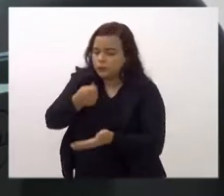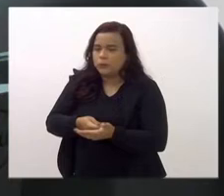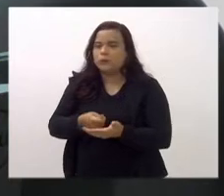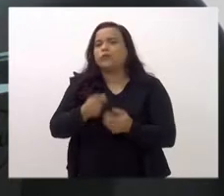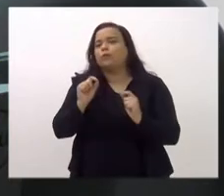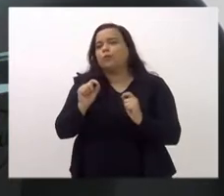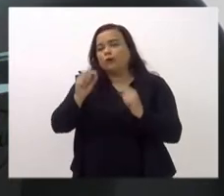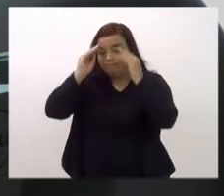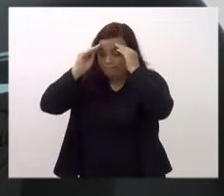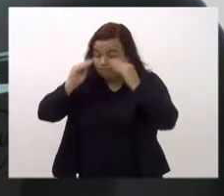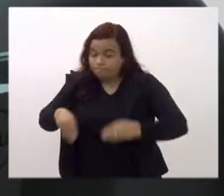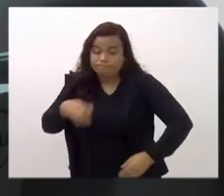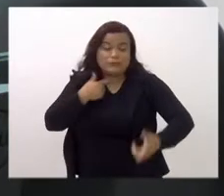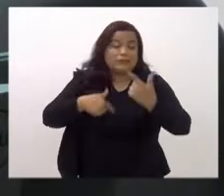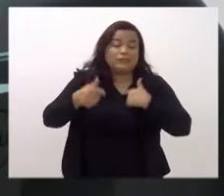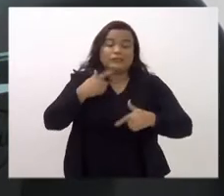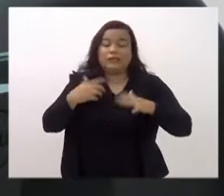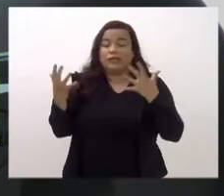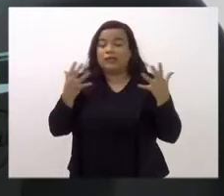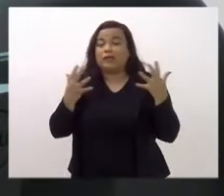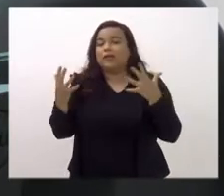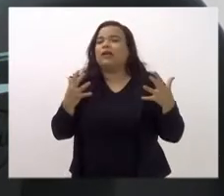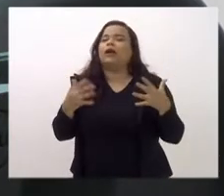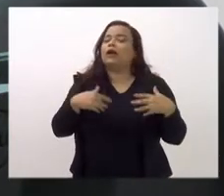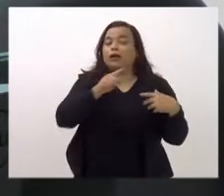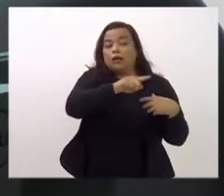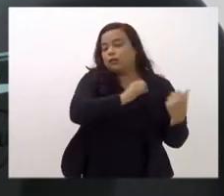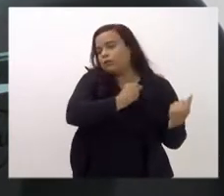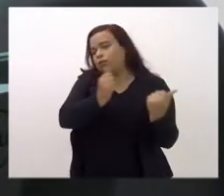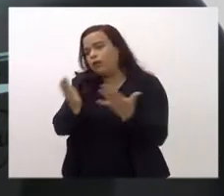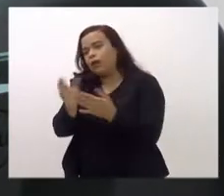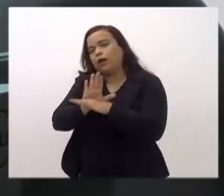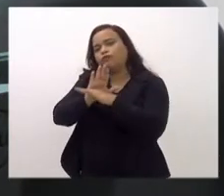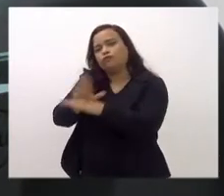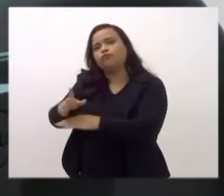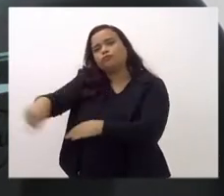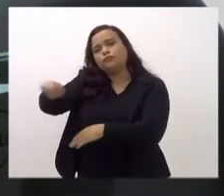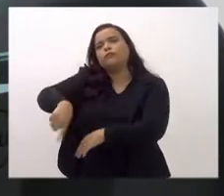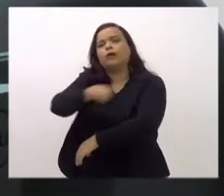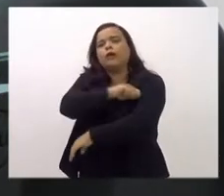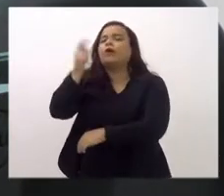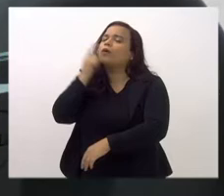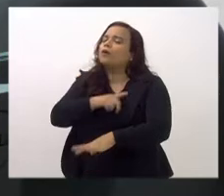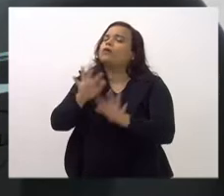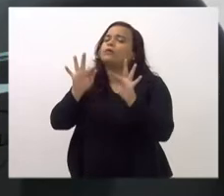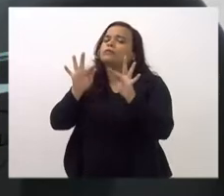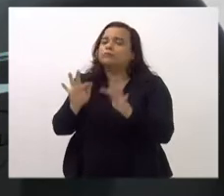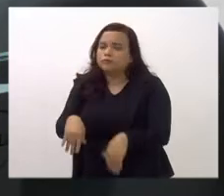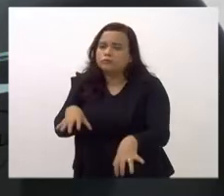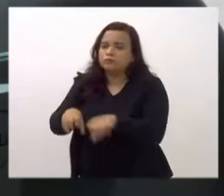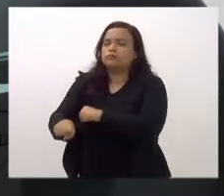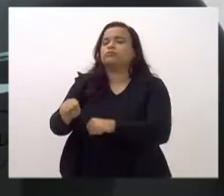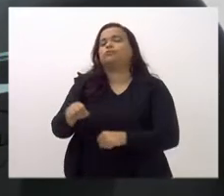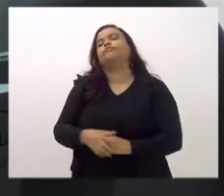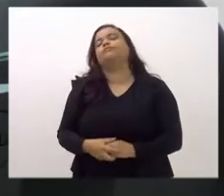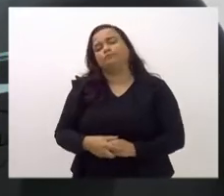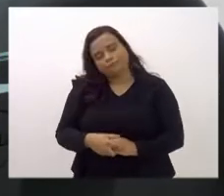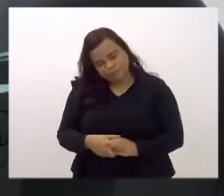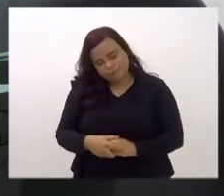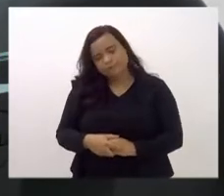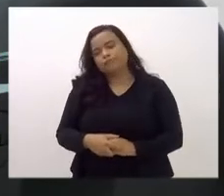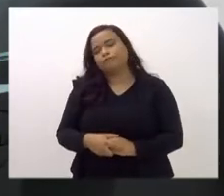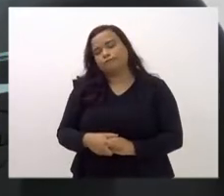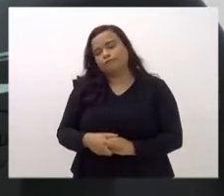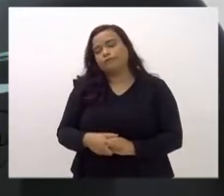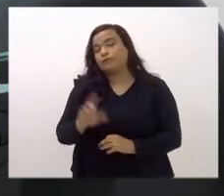e garantir condições de acesso para que esses estudantes possam, de fato, concluir o seu processo de formação. E a gente